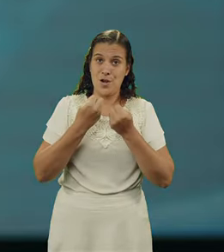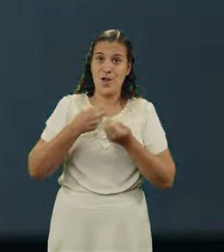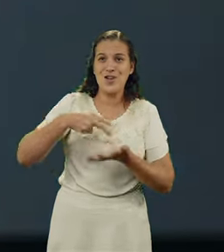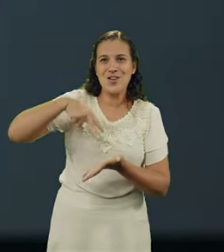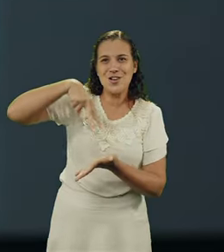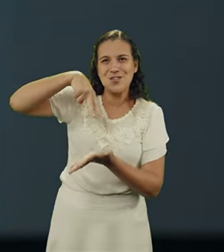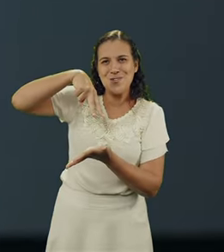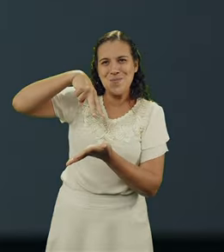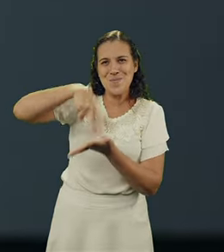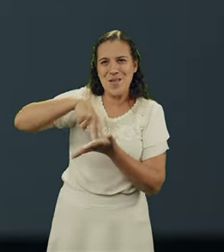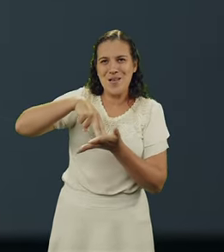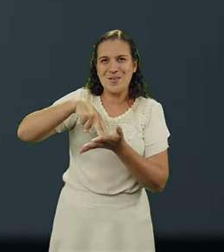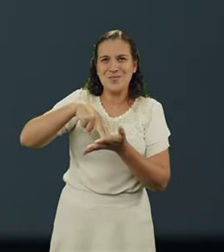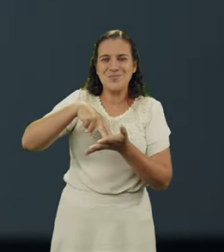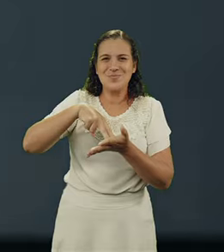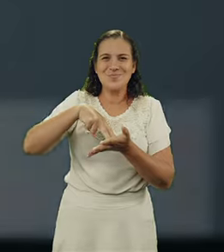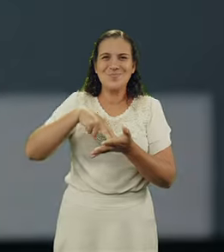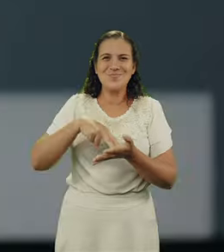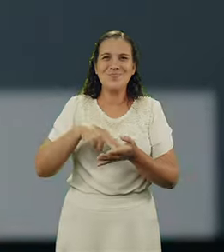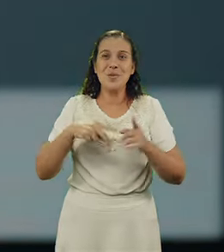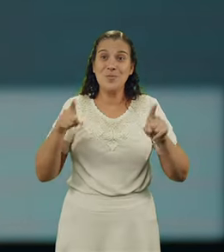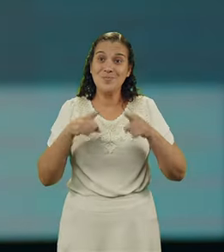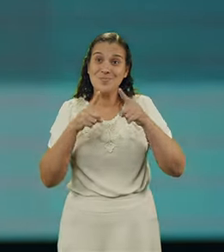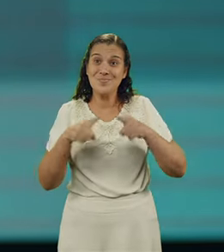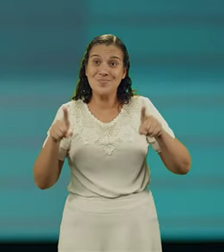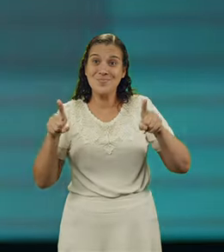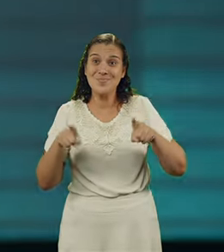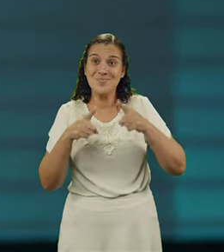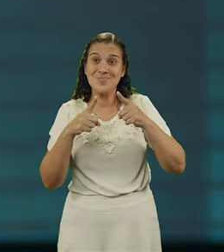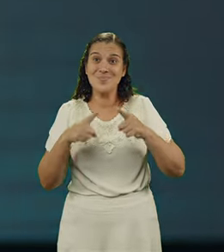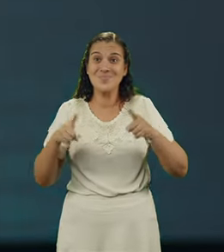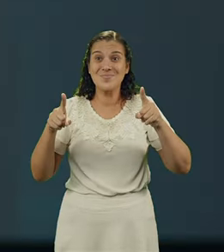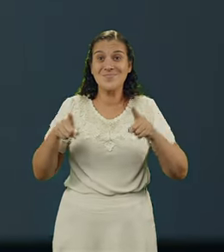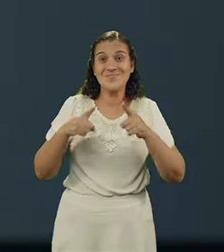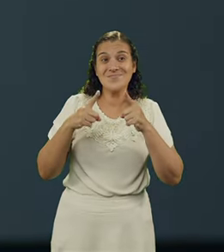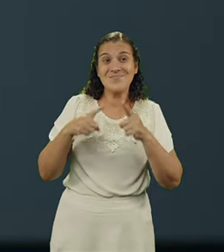lá. Parabéns, homens de fé.